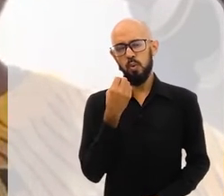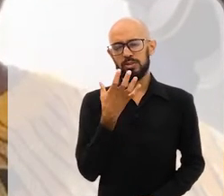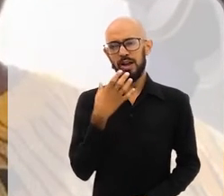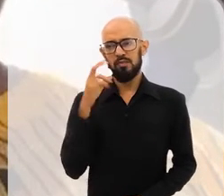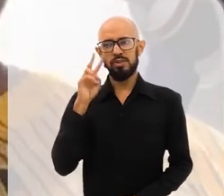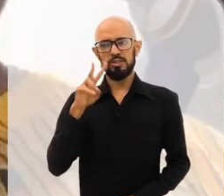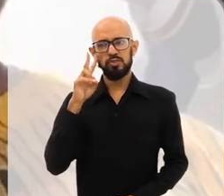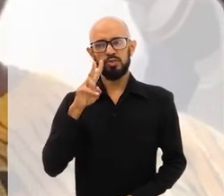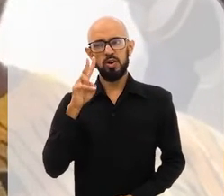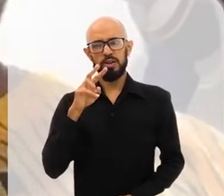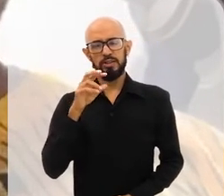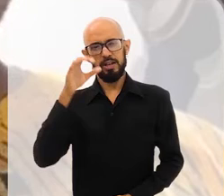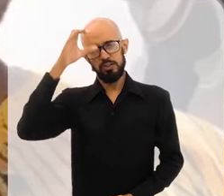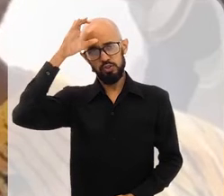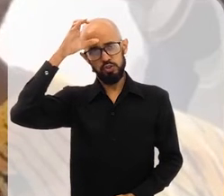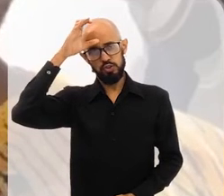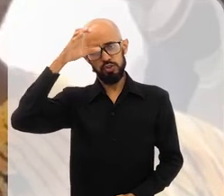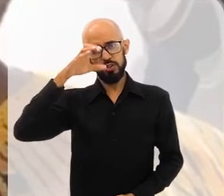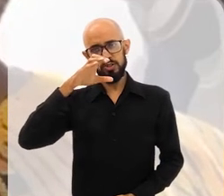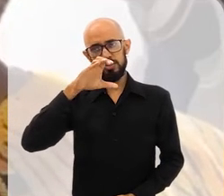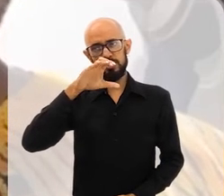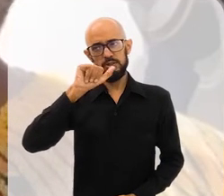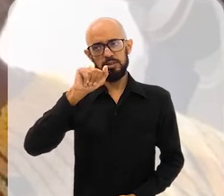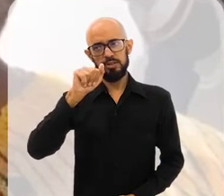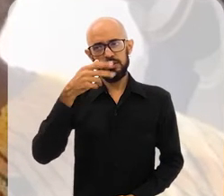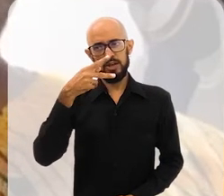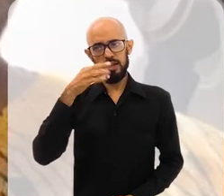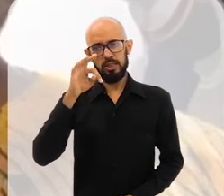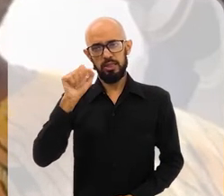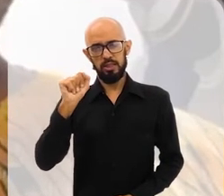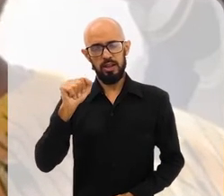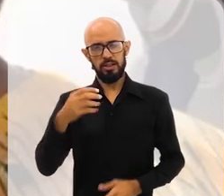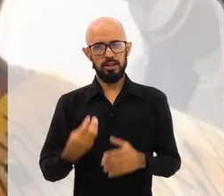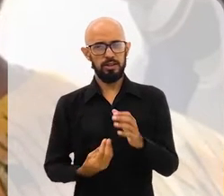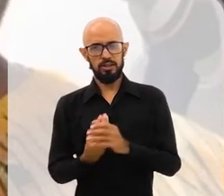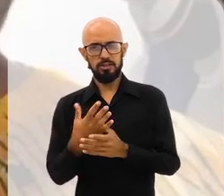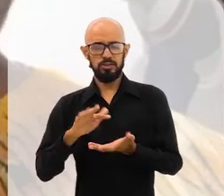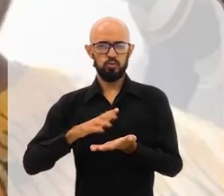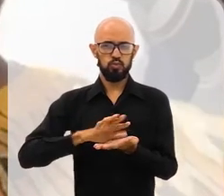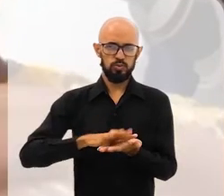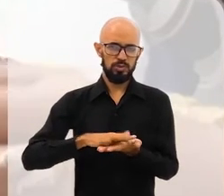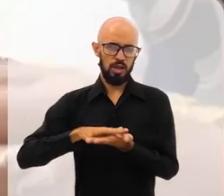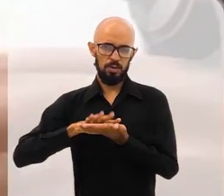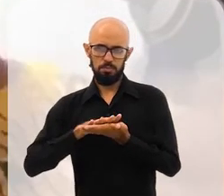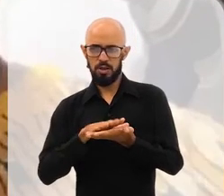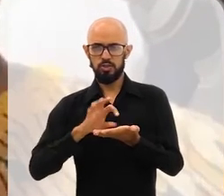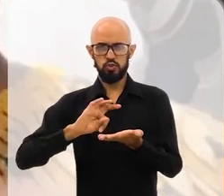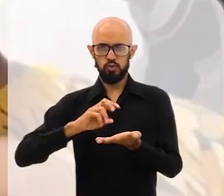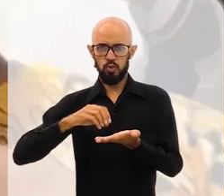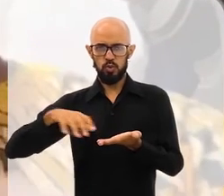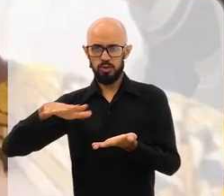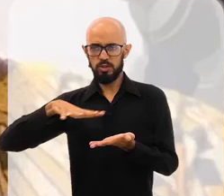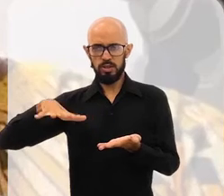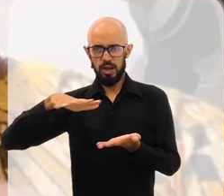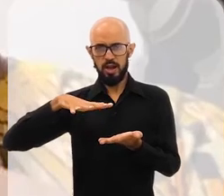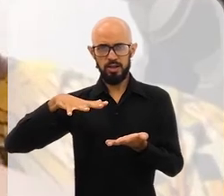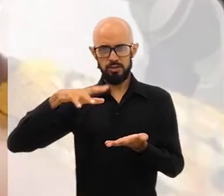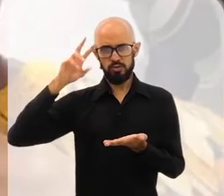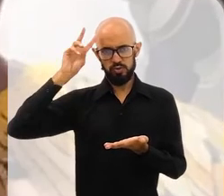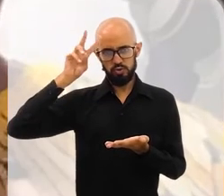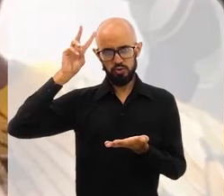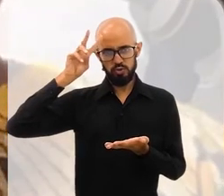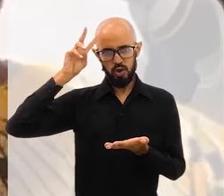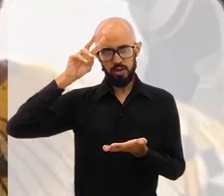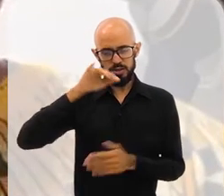contava a história da tia ciata do surgimento do Samba de tudo aquela região daquela